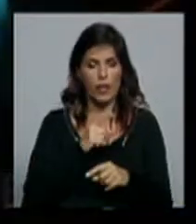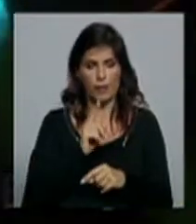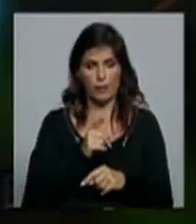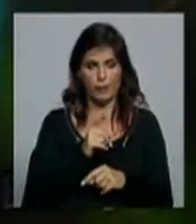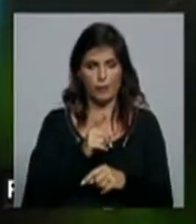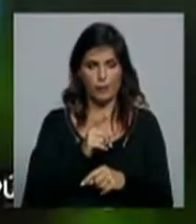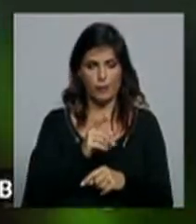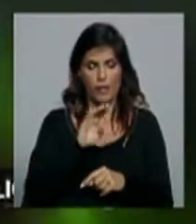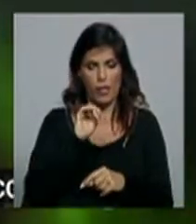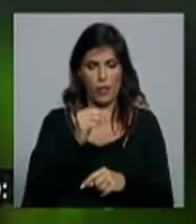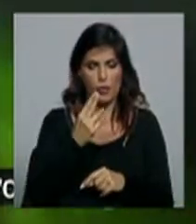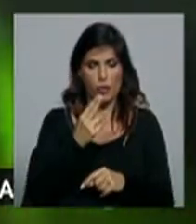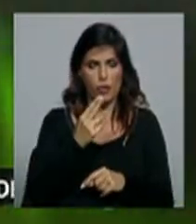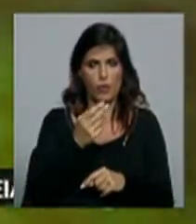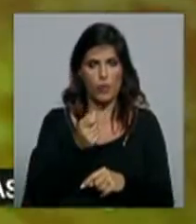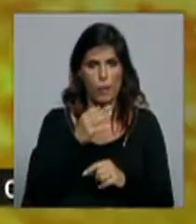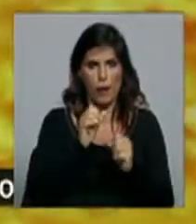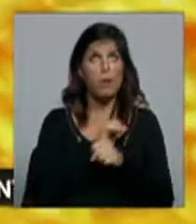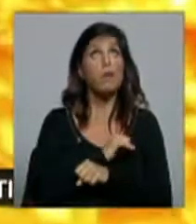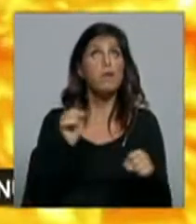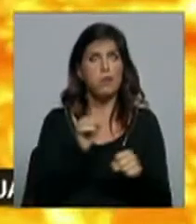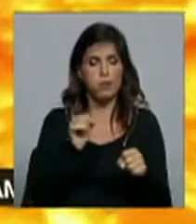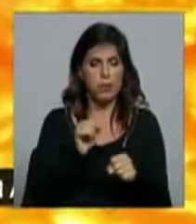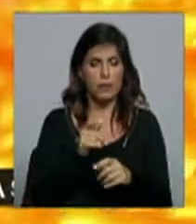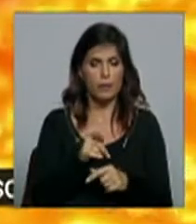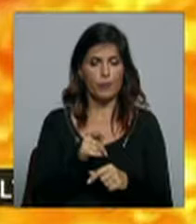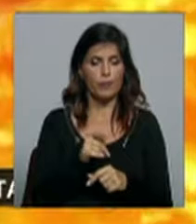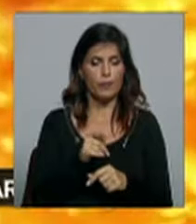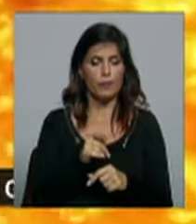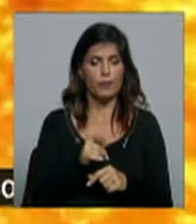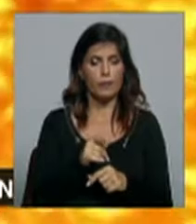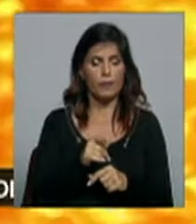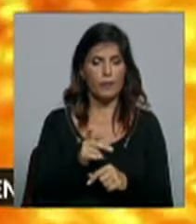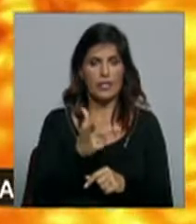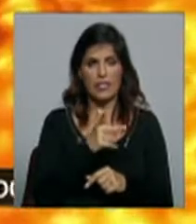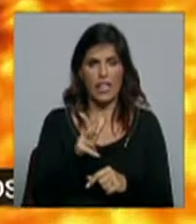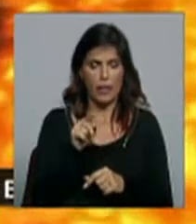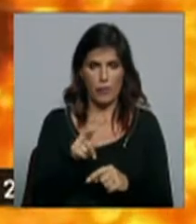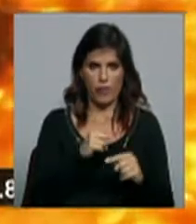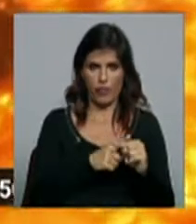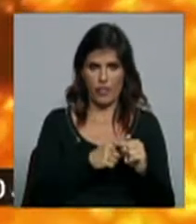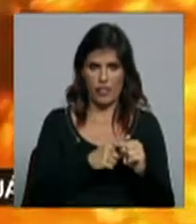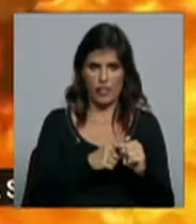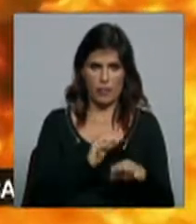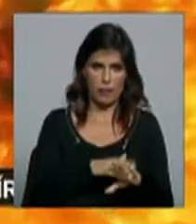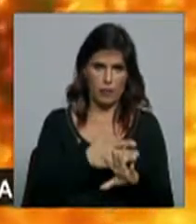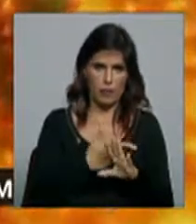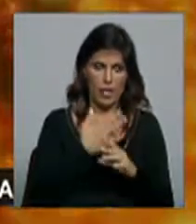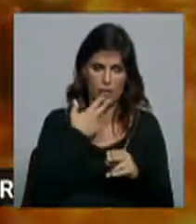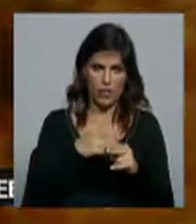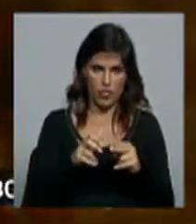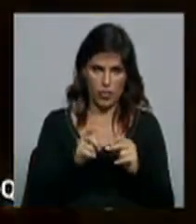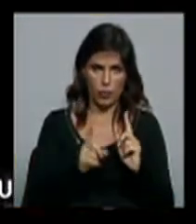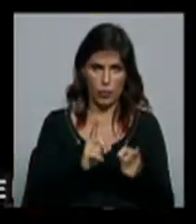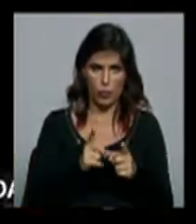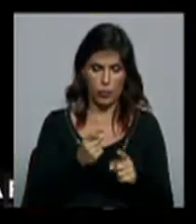super explosões, super flames, que são cerca de 100 mil vezes mais energéticas do que este